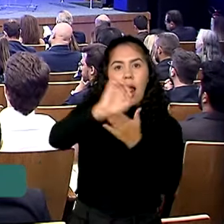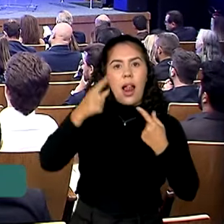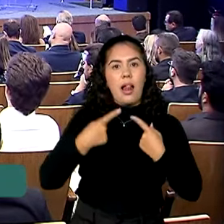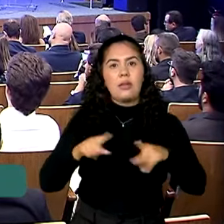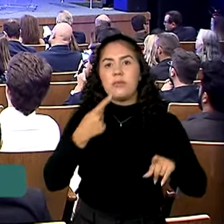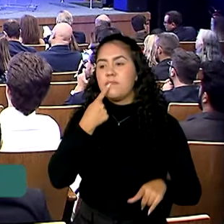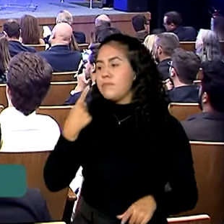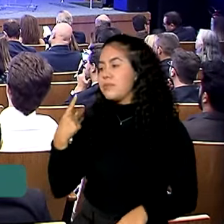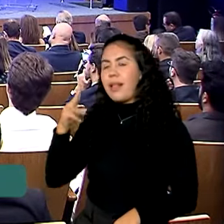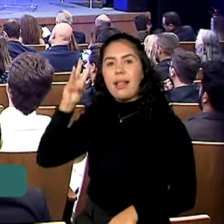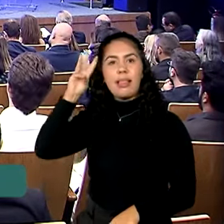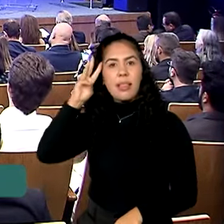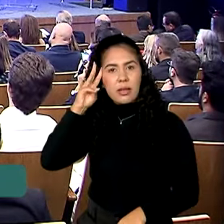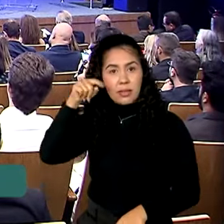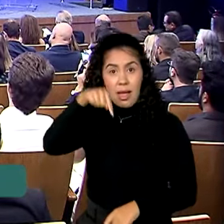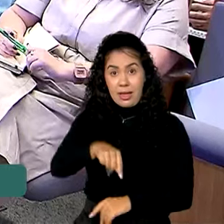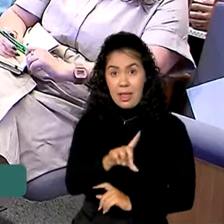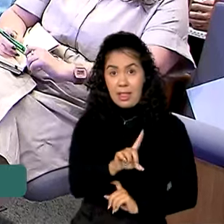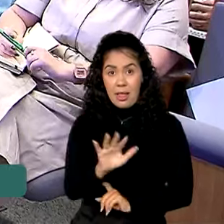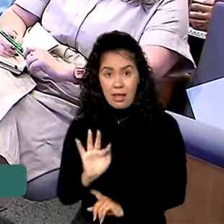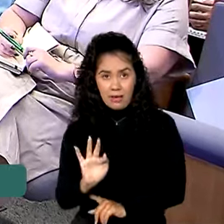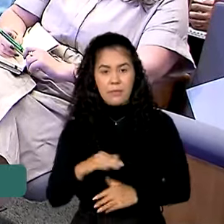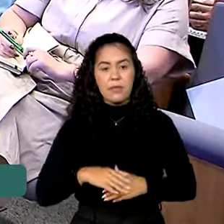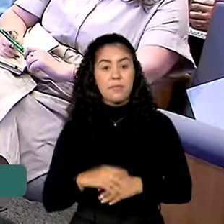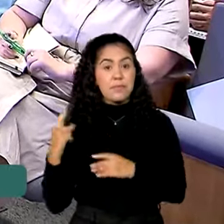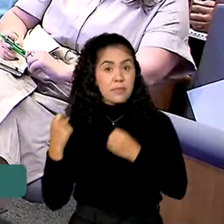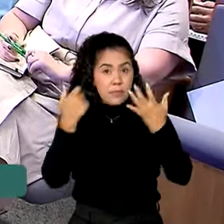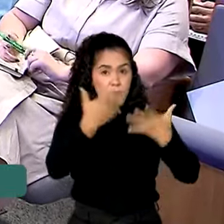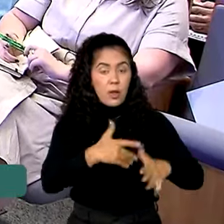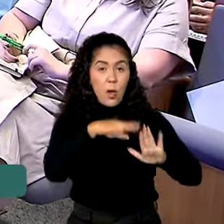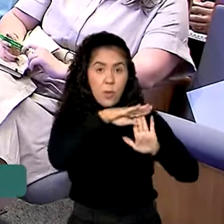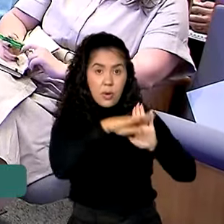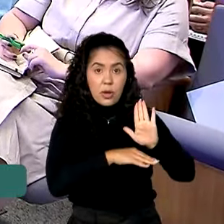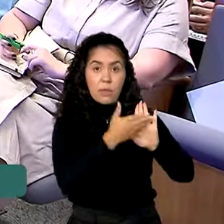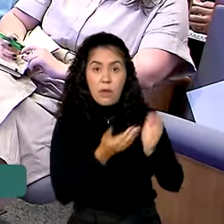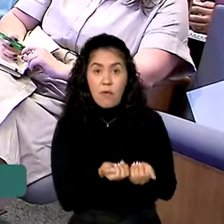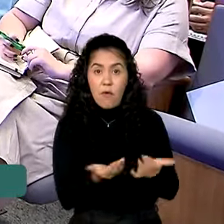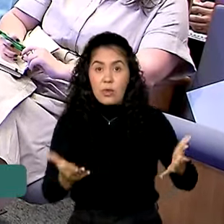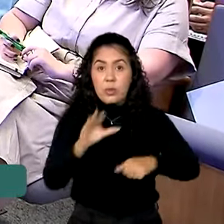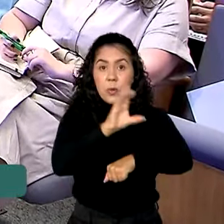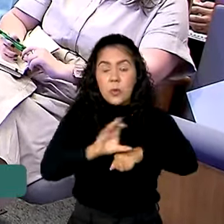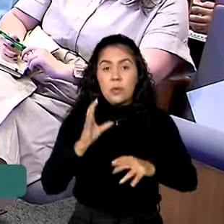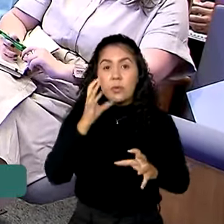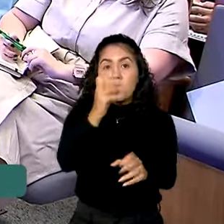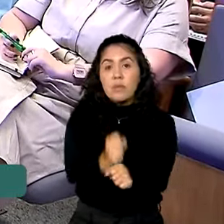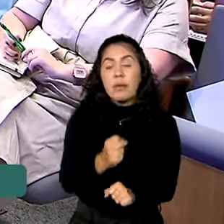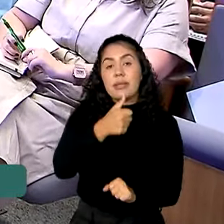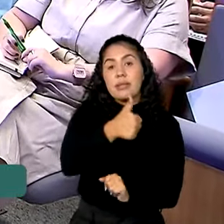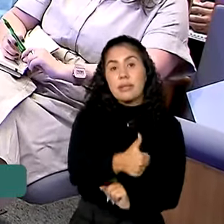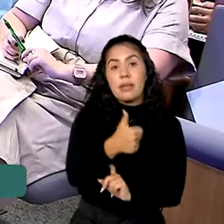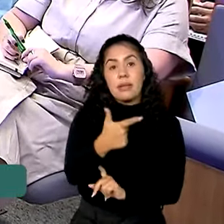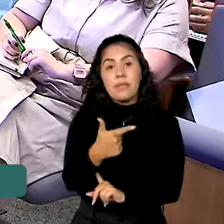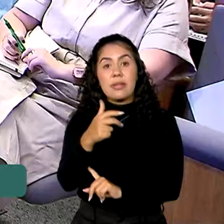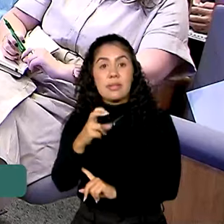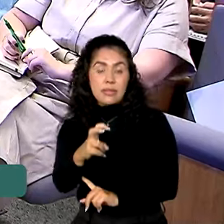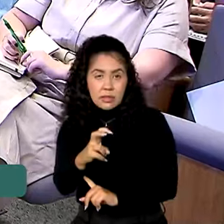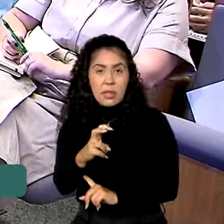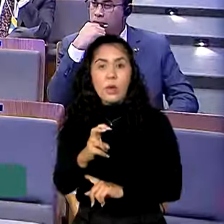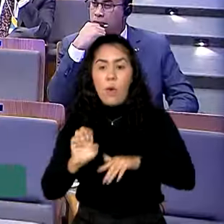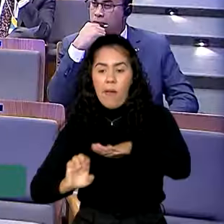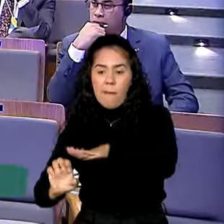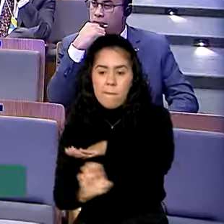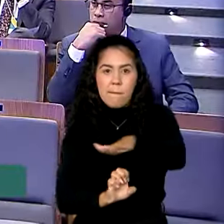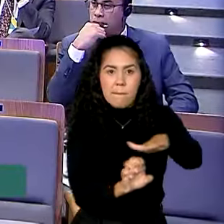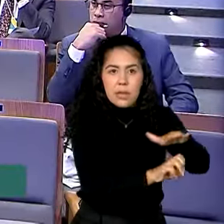nesta terça-feira no Distrito Federal. O programa vai qualificar 125 empresas da